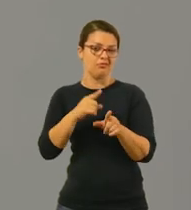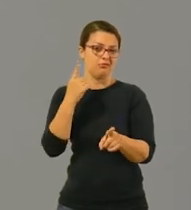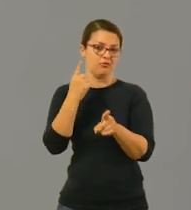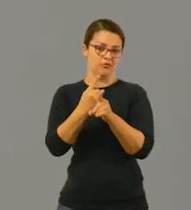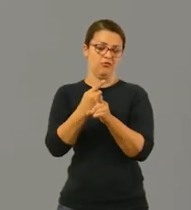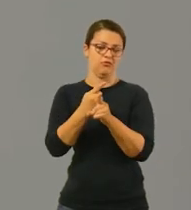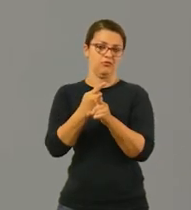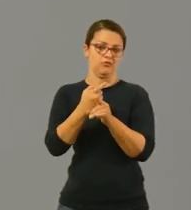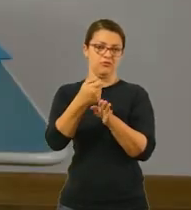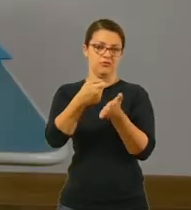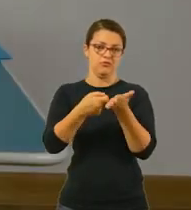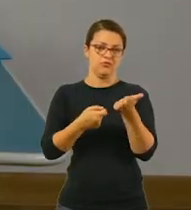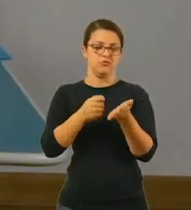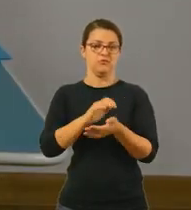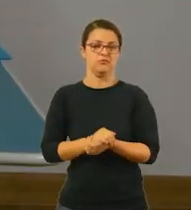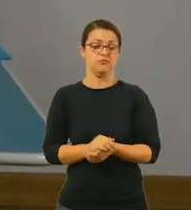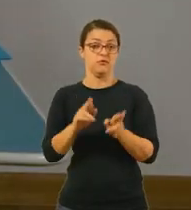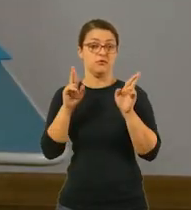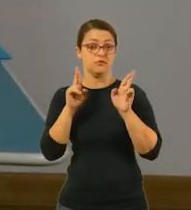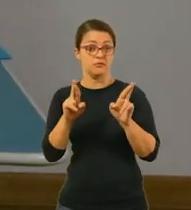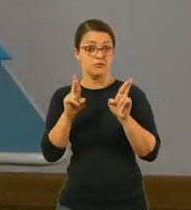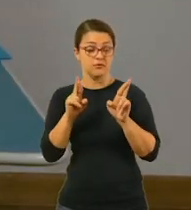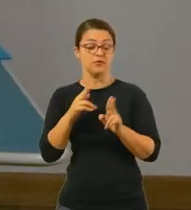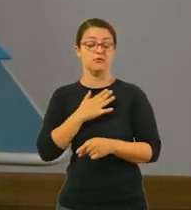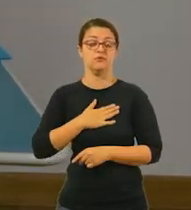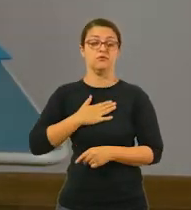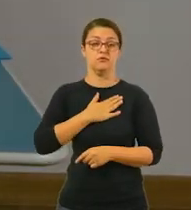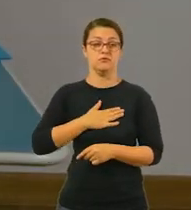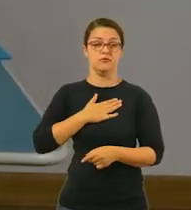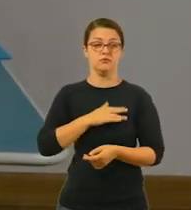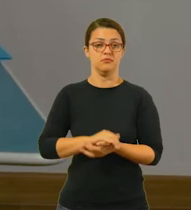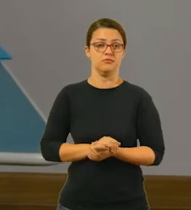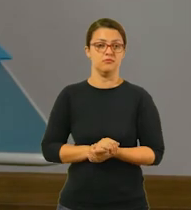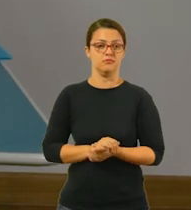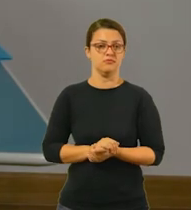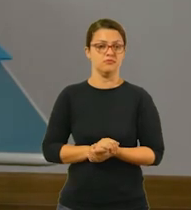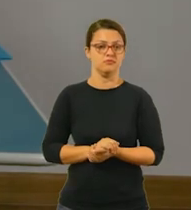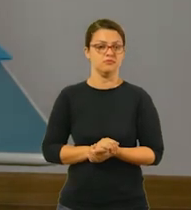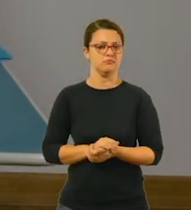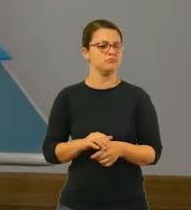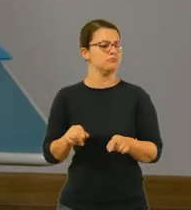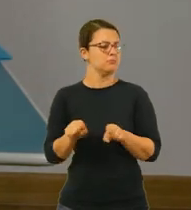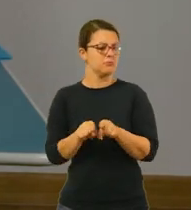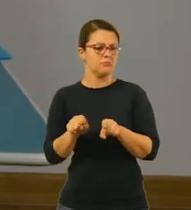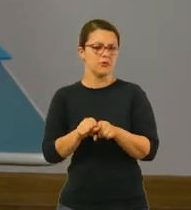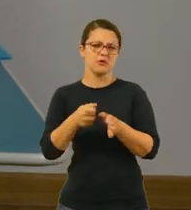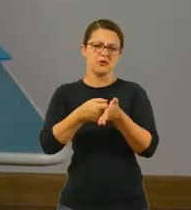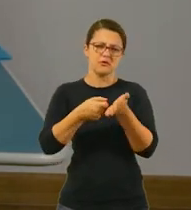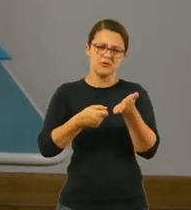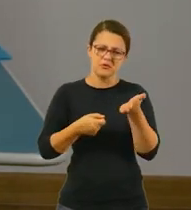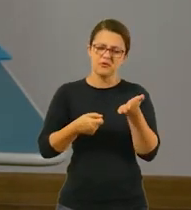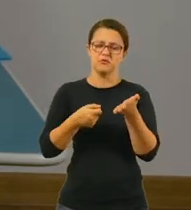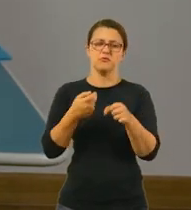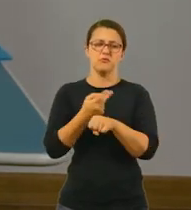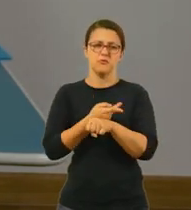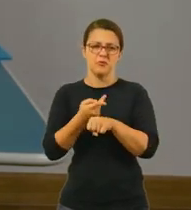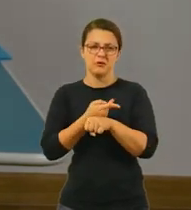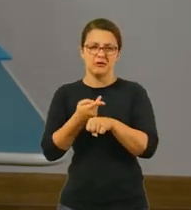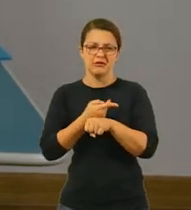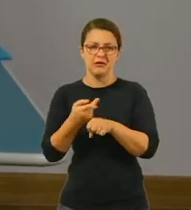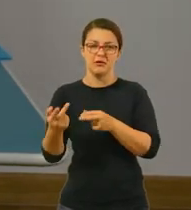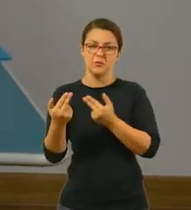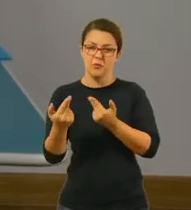duas vezes no texto. Tá bom, pessoal? Eu espero que vocês tenham gostado. Procurem várias quadrinhas, que as quadrinhas são